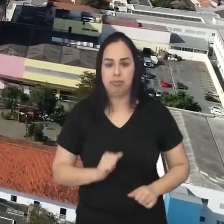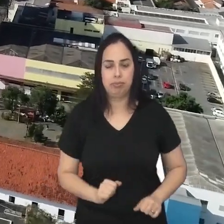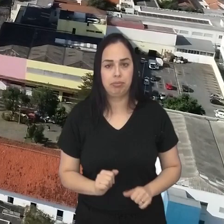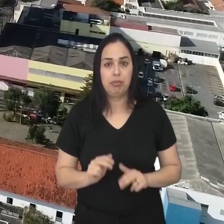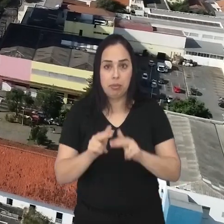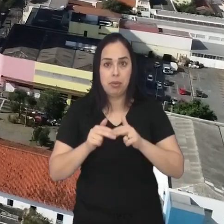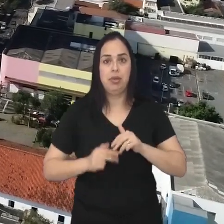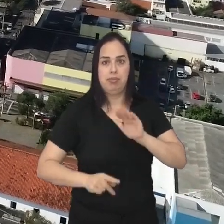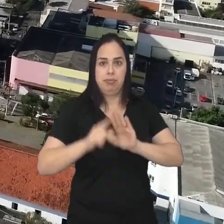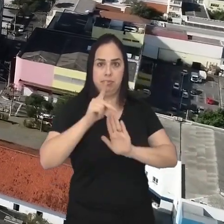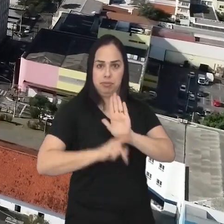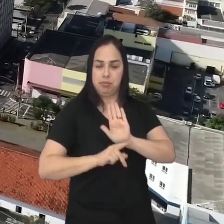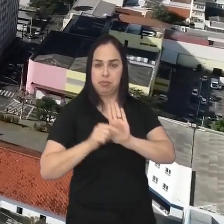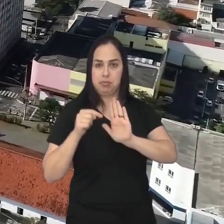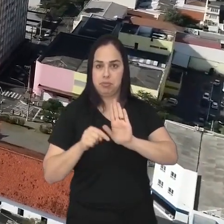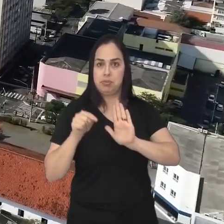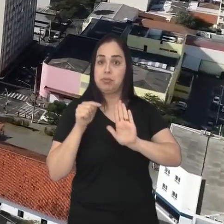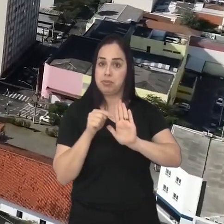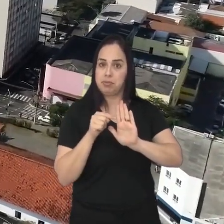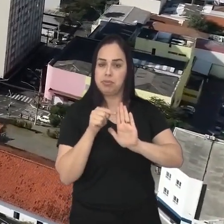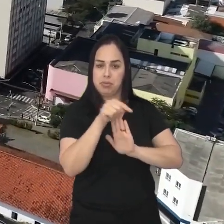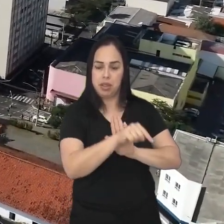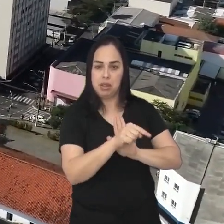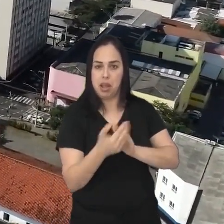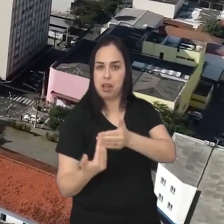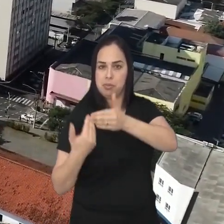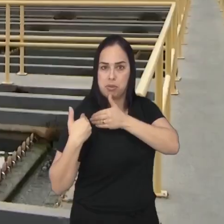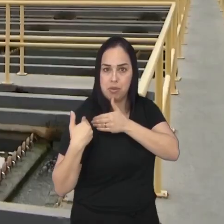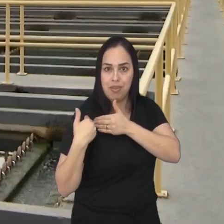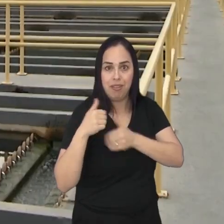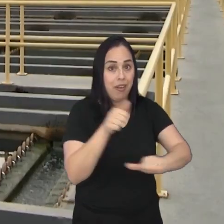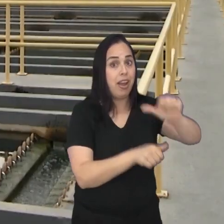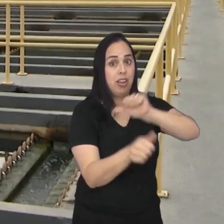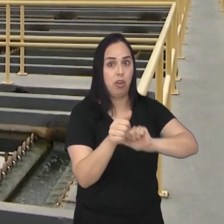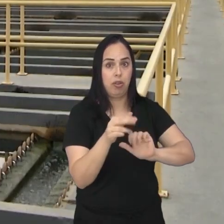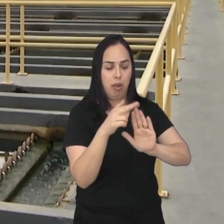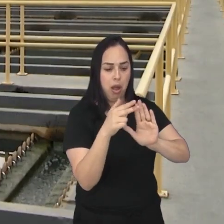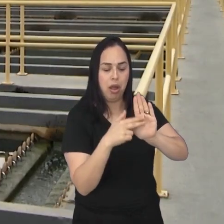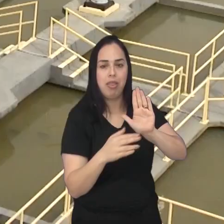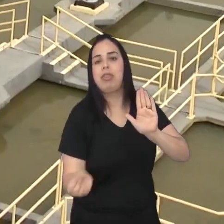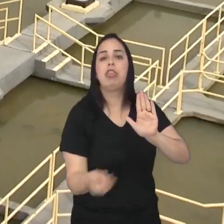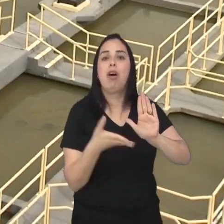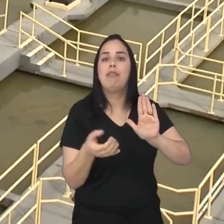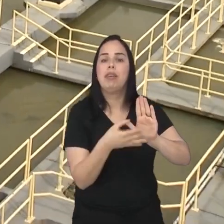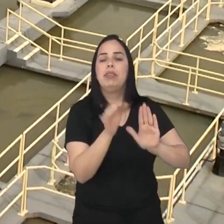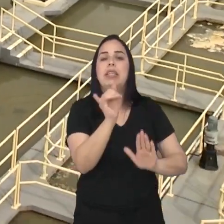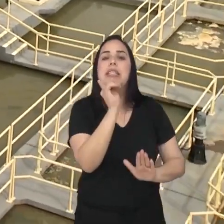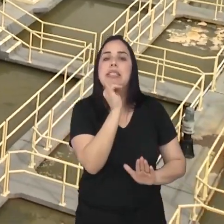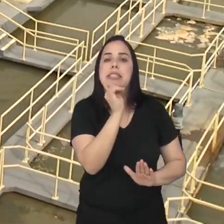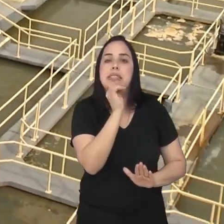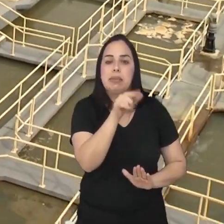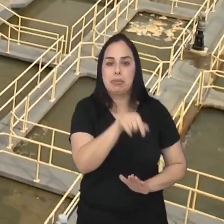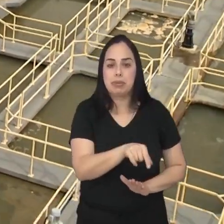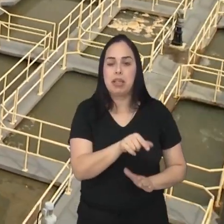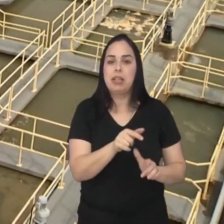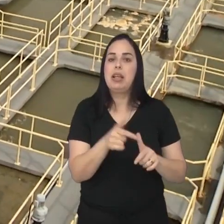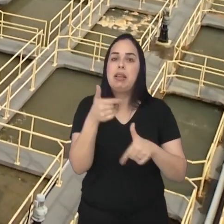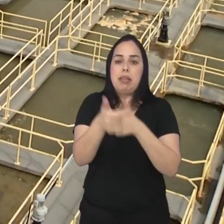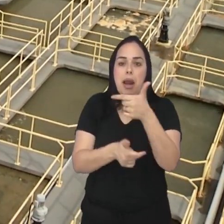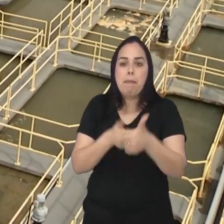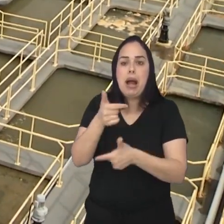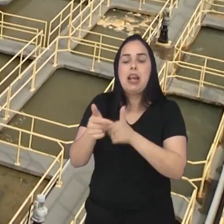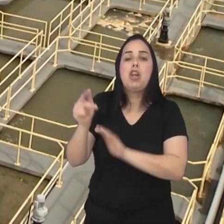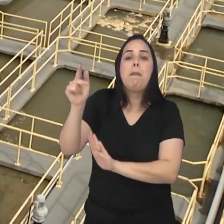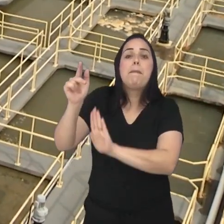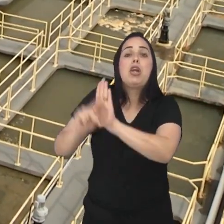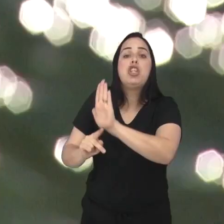nova legislação, a função e competências do Conselho foram atualizadas. Agora, o grupo tem, por exemplo,